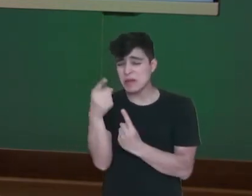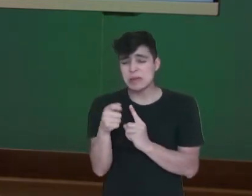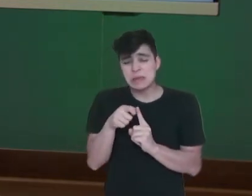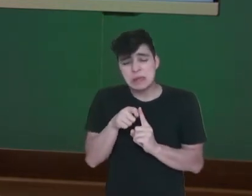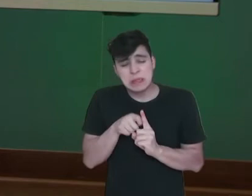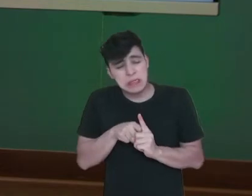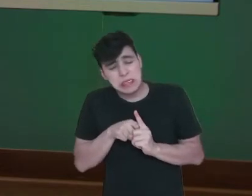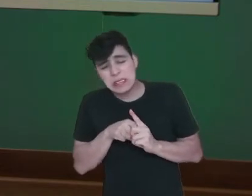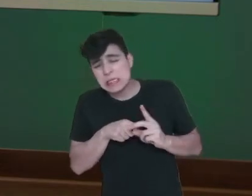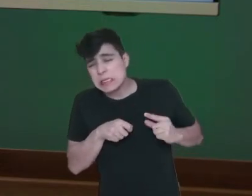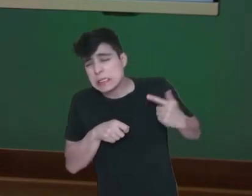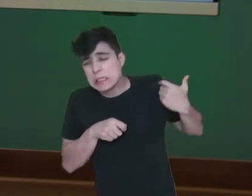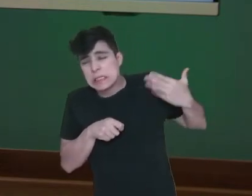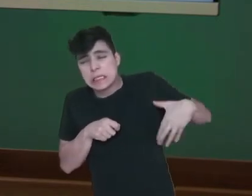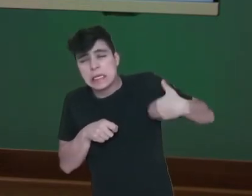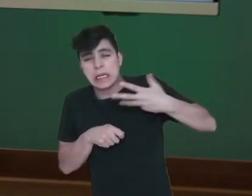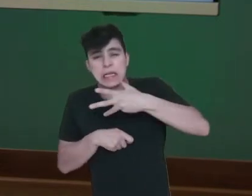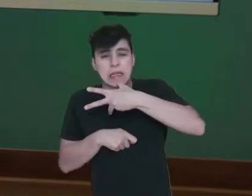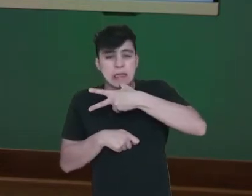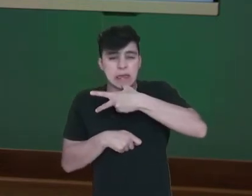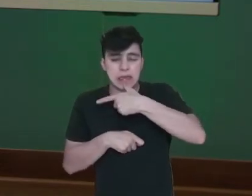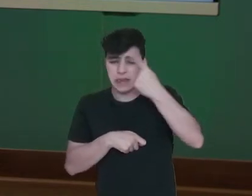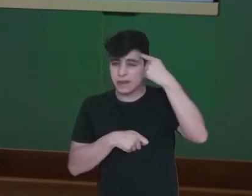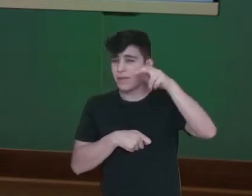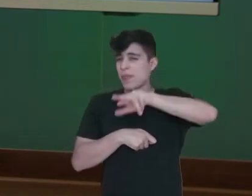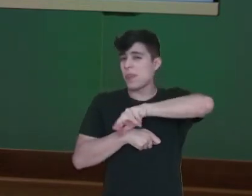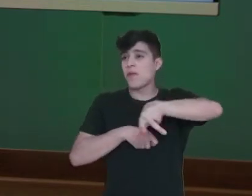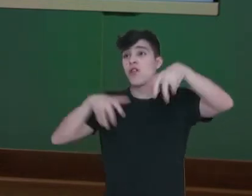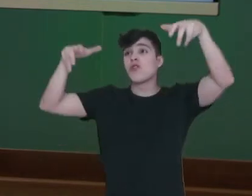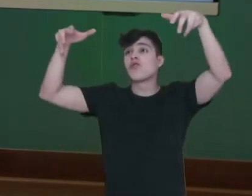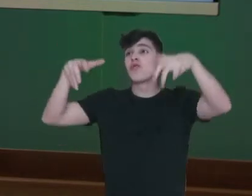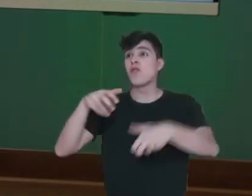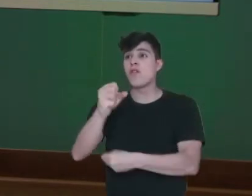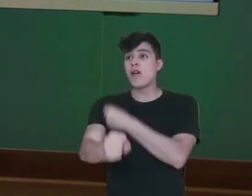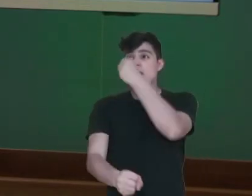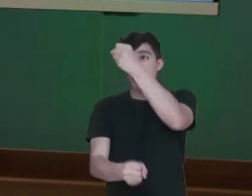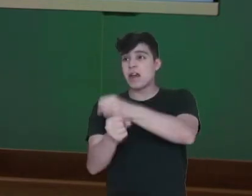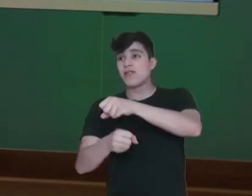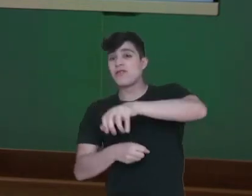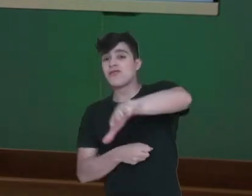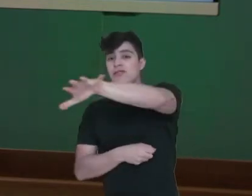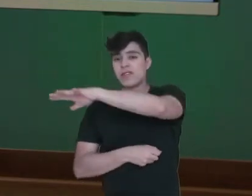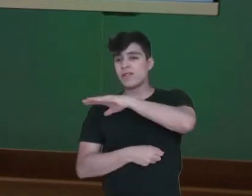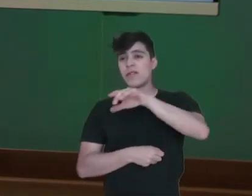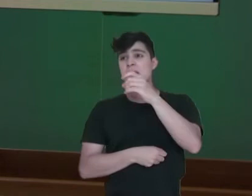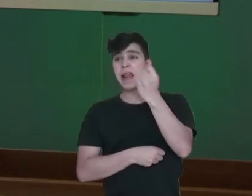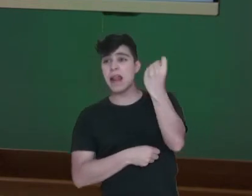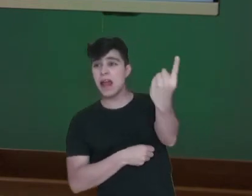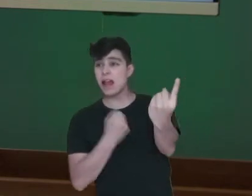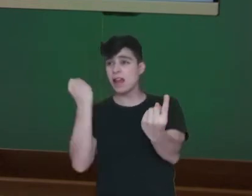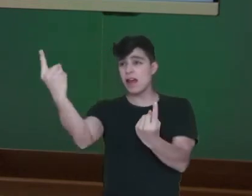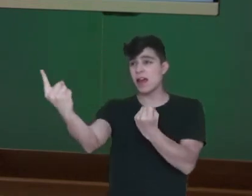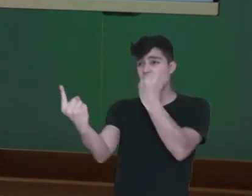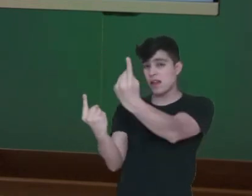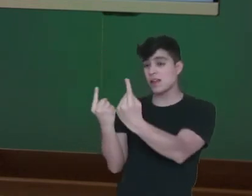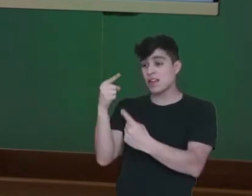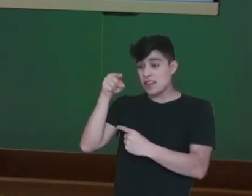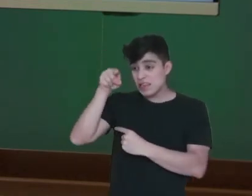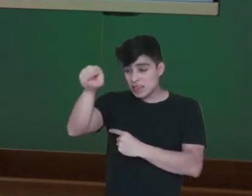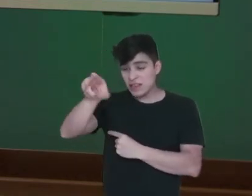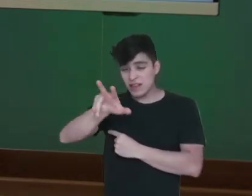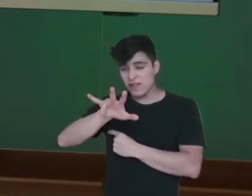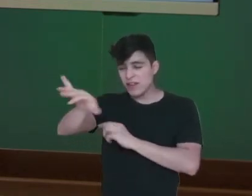Ela não ocorre o ano inteiro e também não é bem distribuída ao longo de toda essa região de clima semiárido. E é exatamente isso